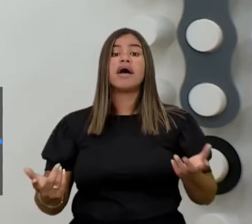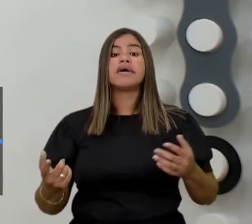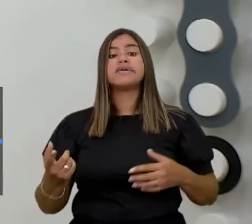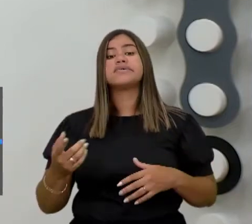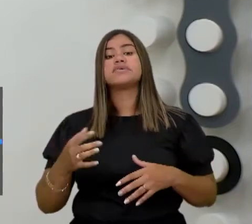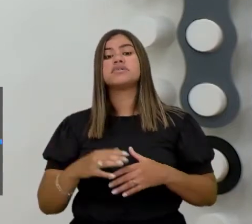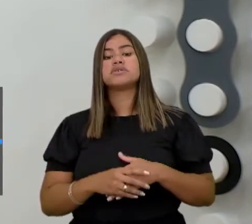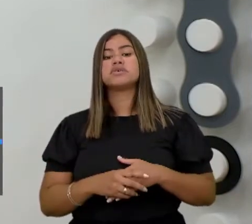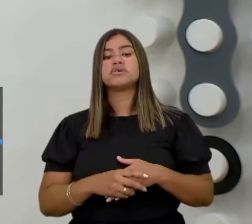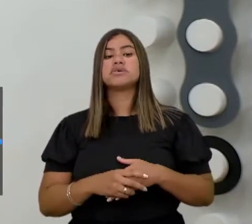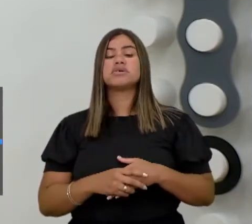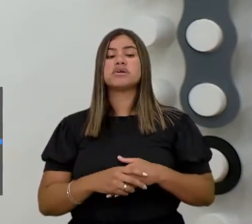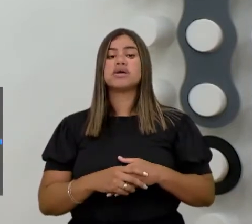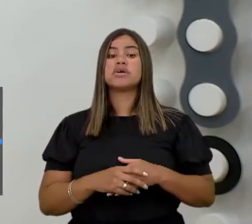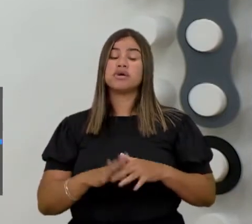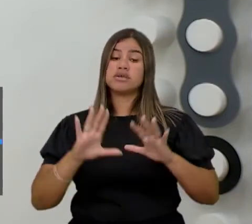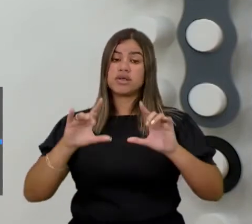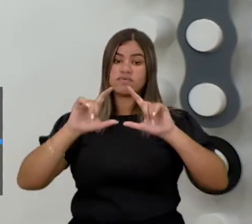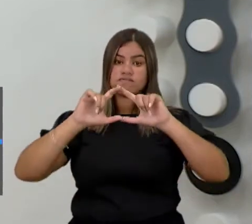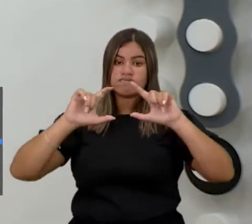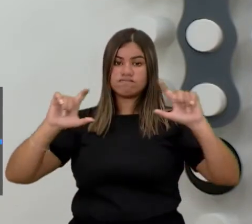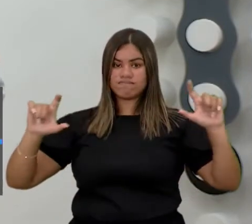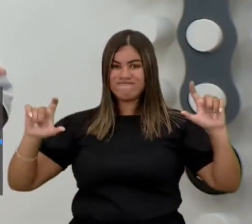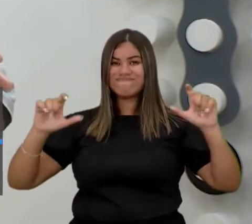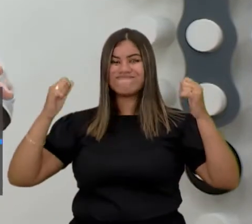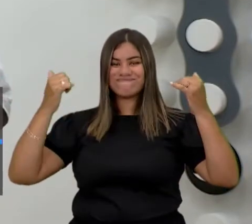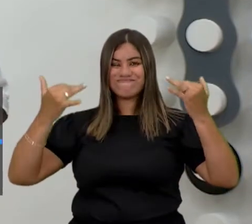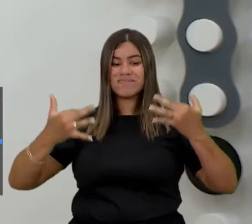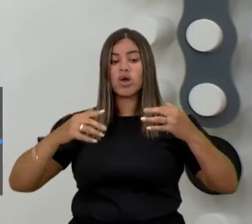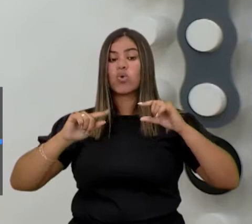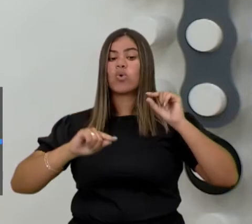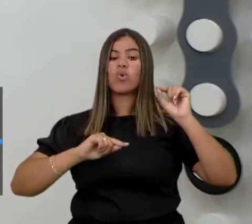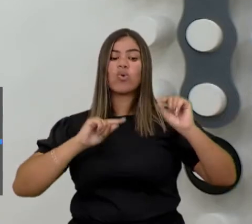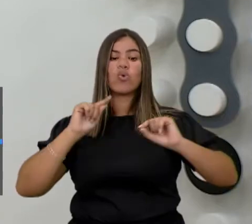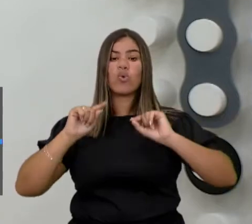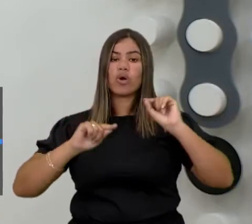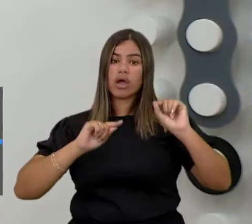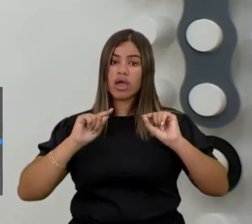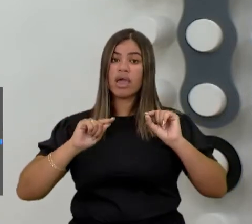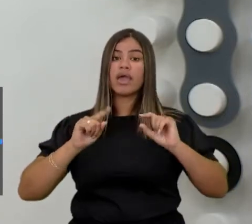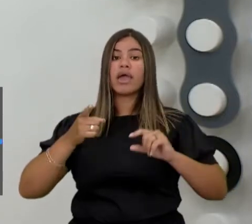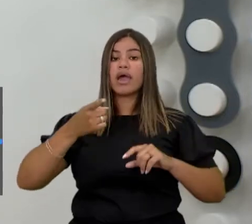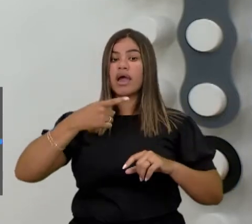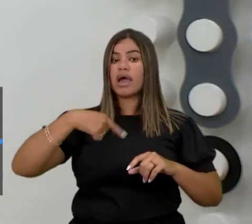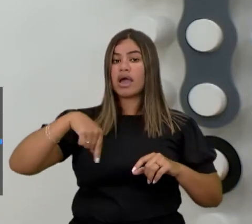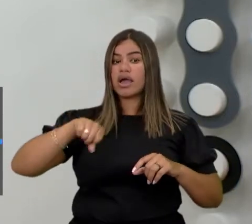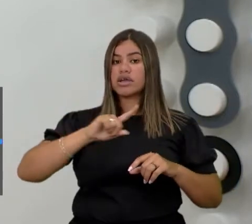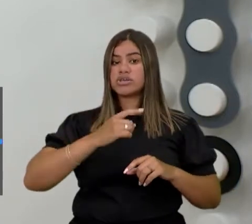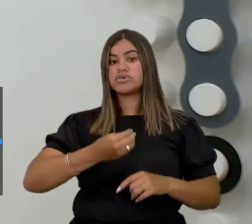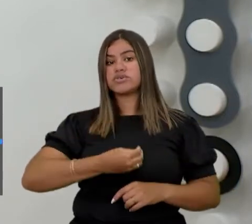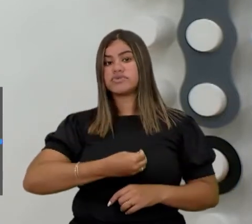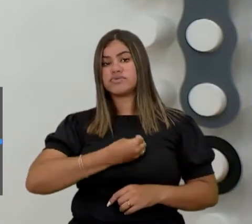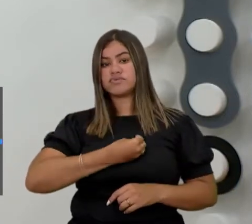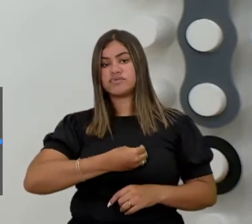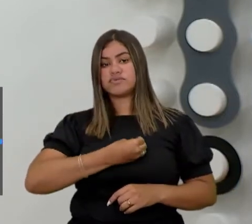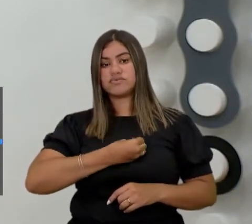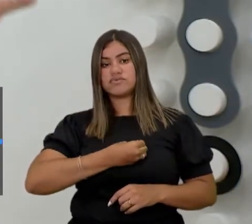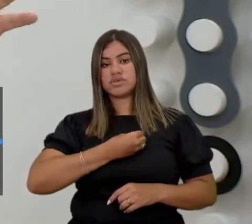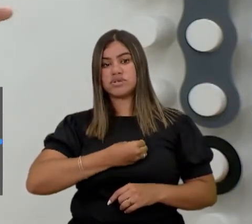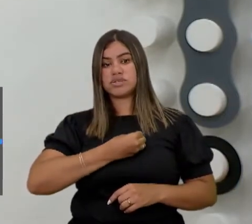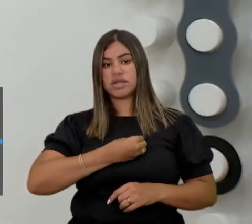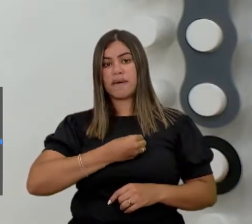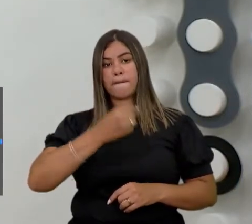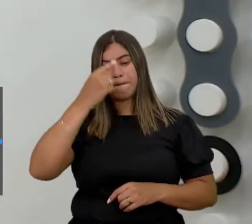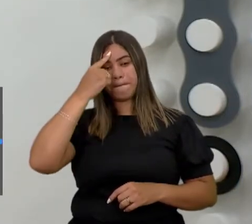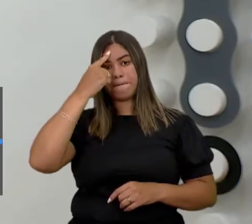Então nesse primeiro parágrafo, ele deixa claramente que assim, o que a gente tem no nosso sistema, ele não é o